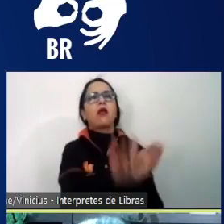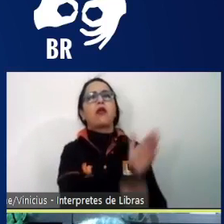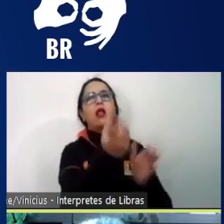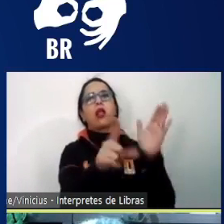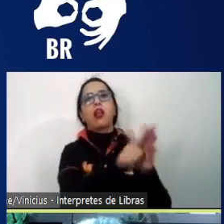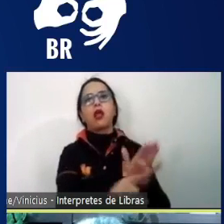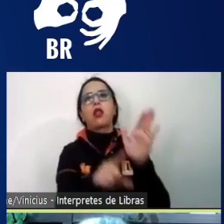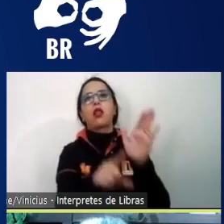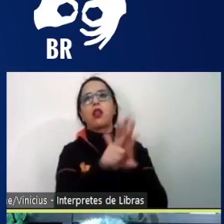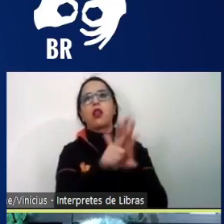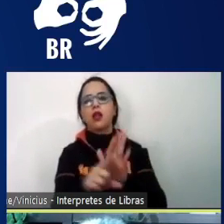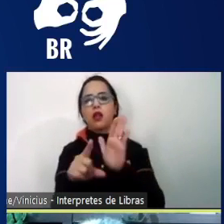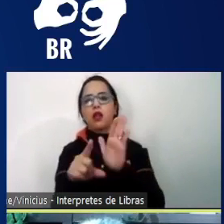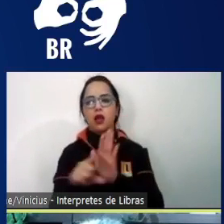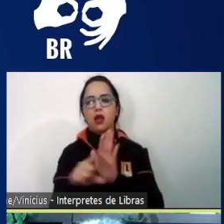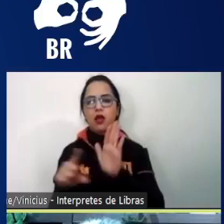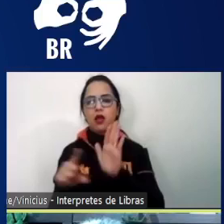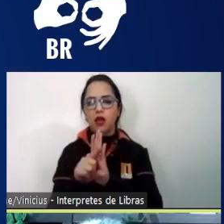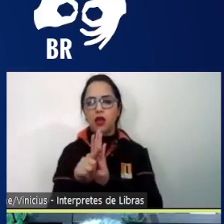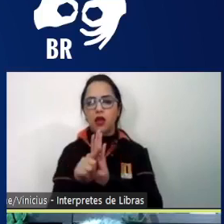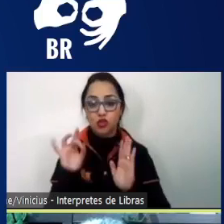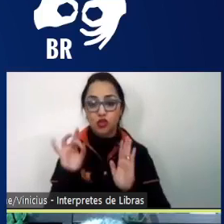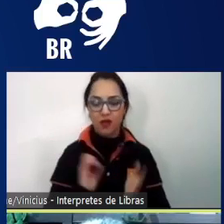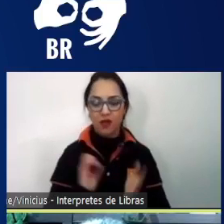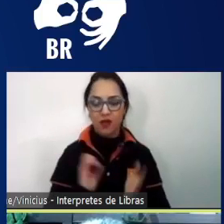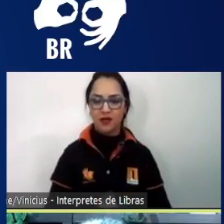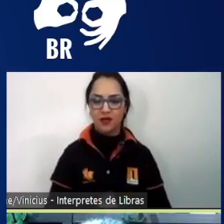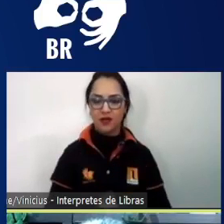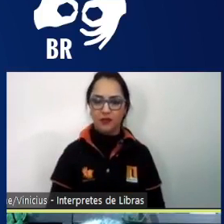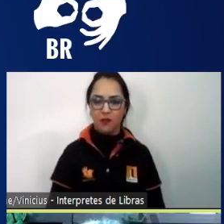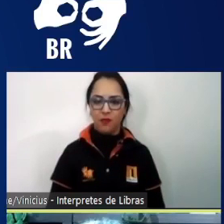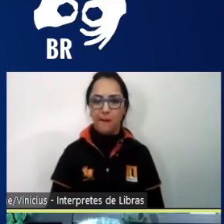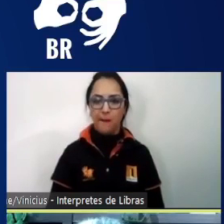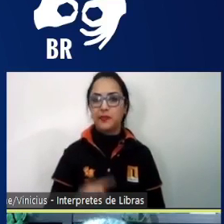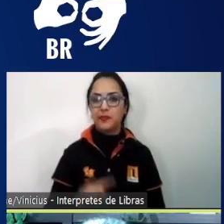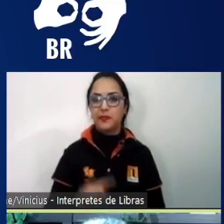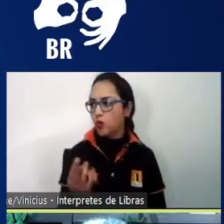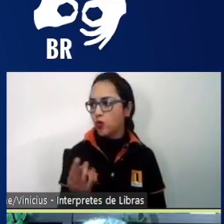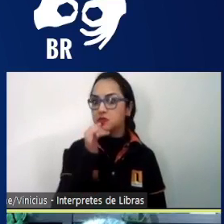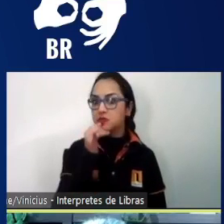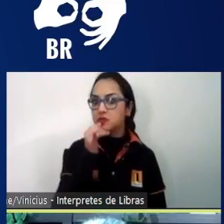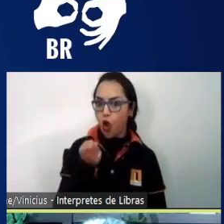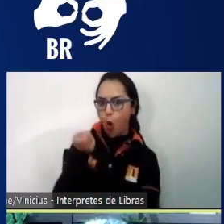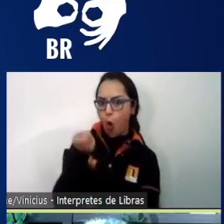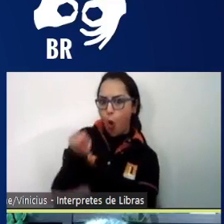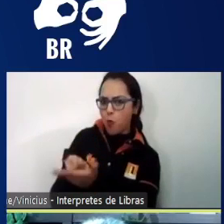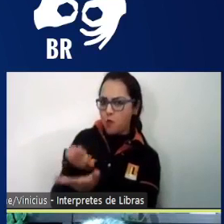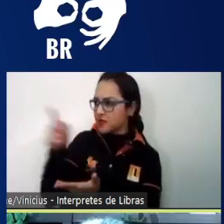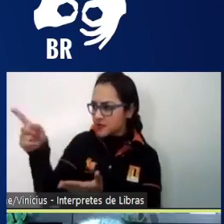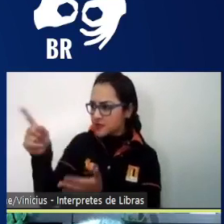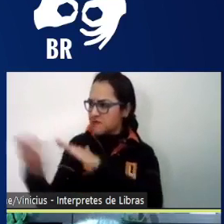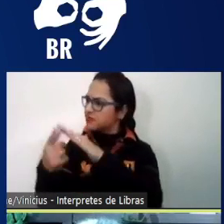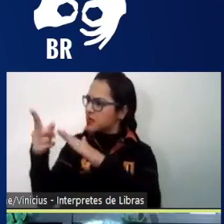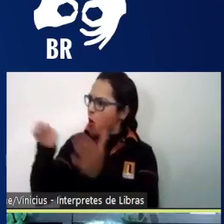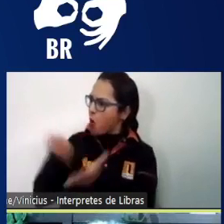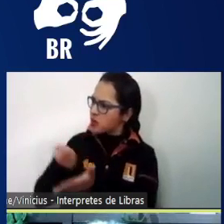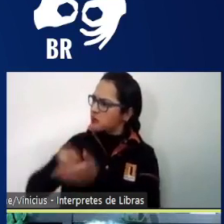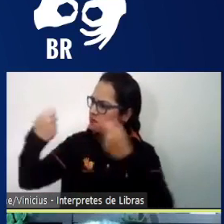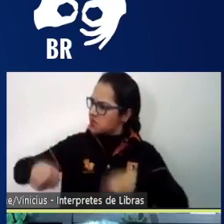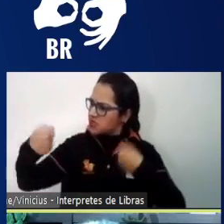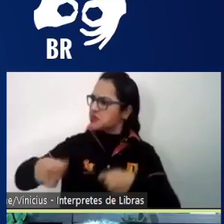precisemos convocar empresários para obrigá-los a contratar pessoas com deficiência, neste caso